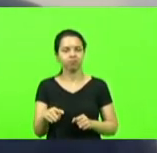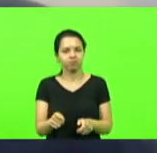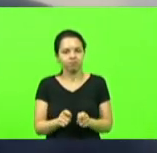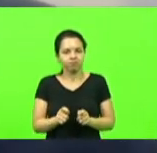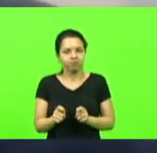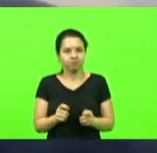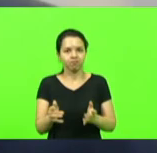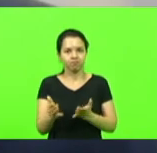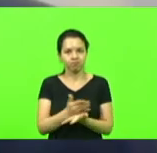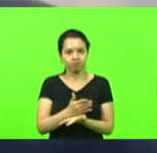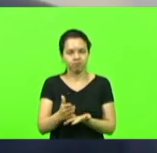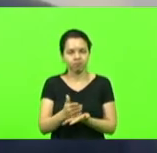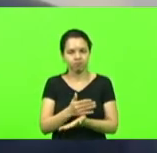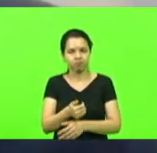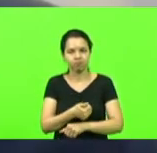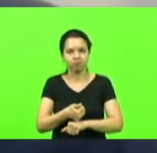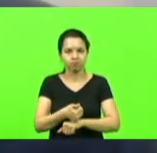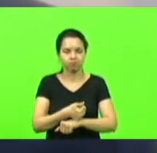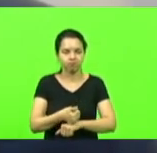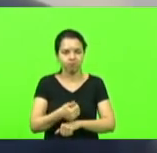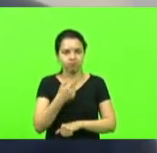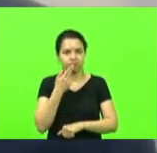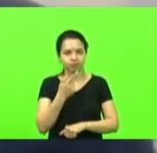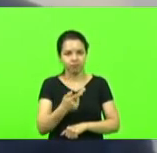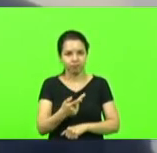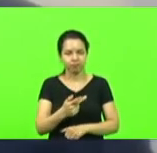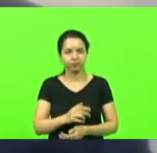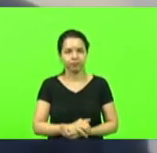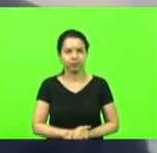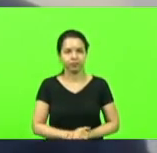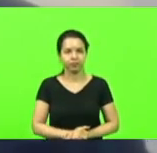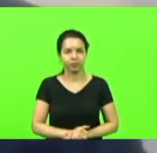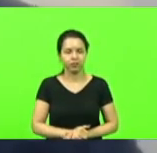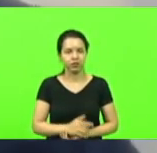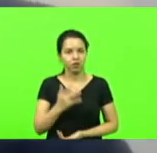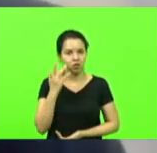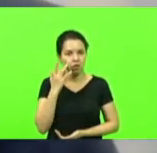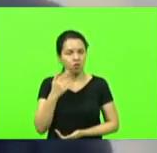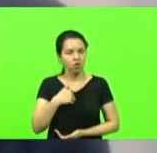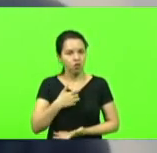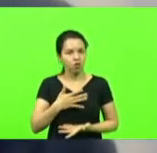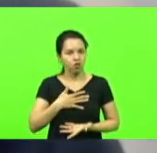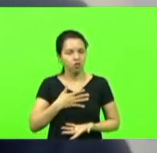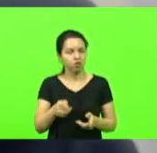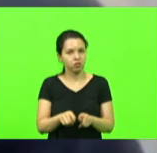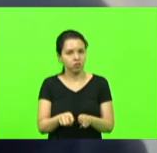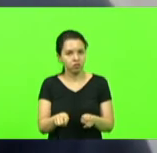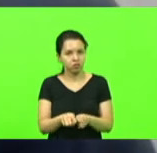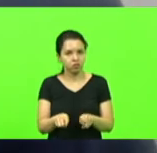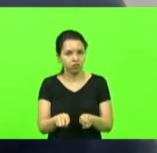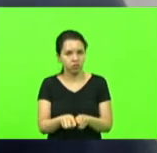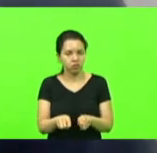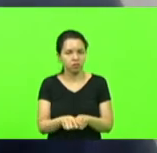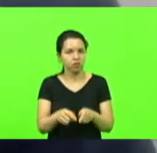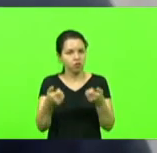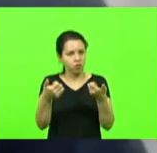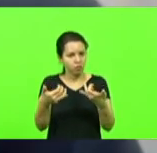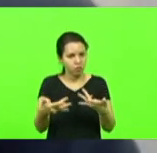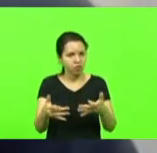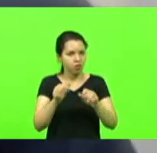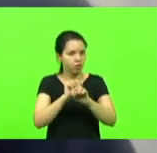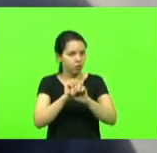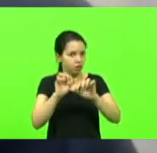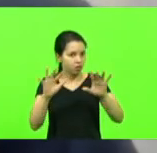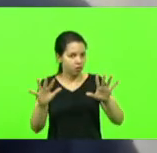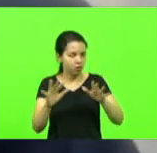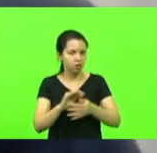alguns profissionais, alguns colegas. Eu gostaria também de deixar claro que eu sou